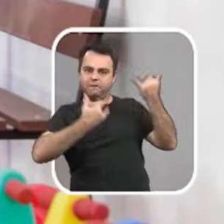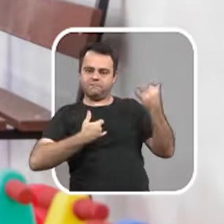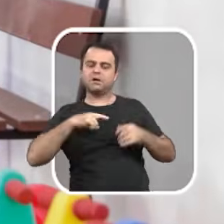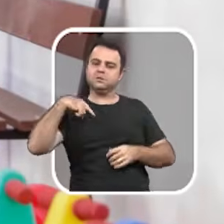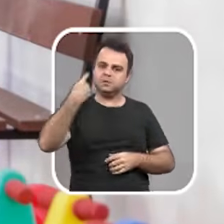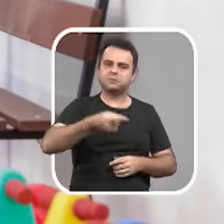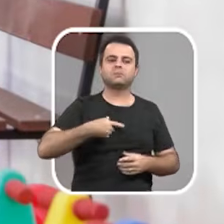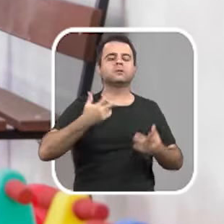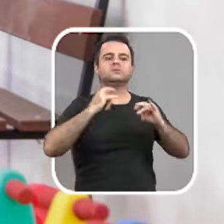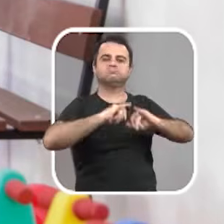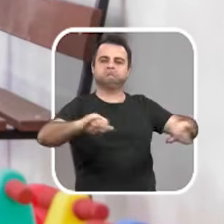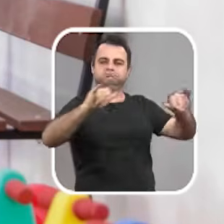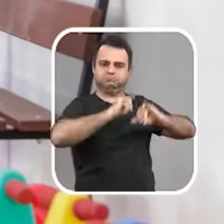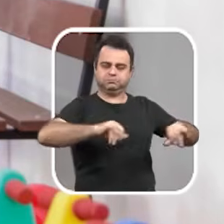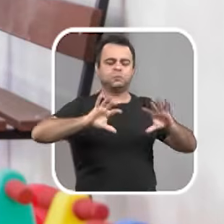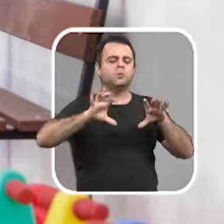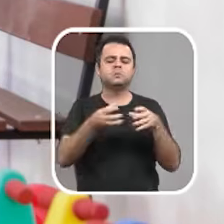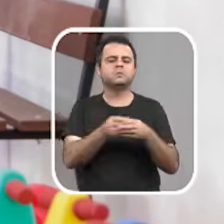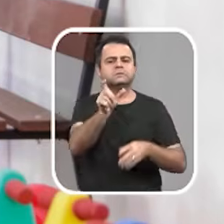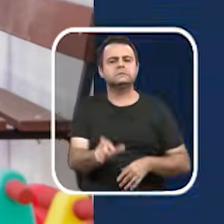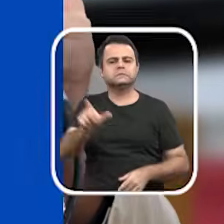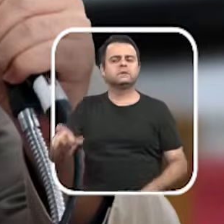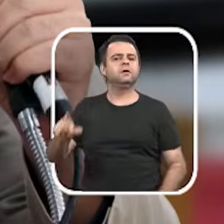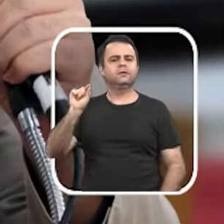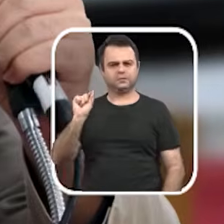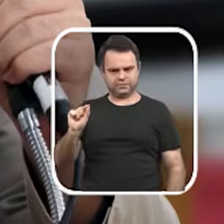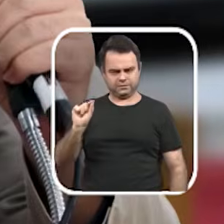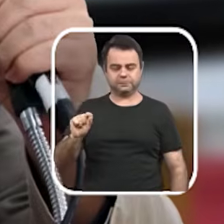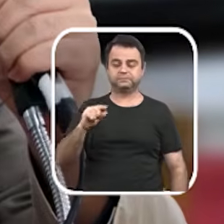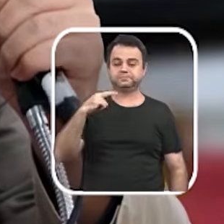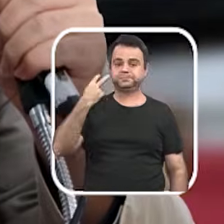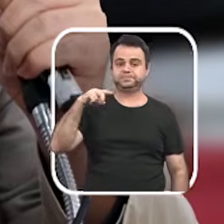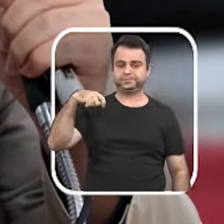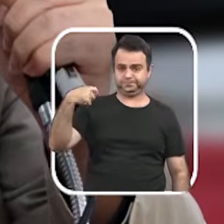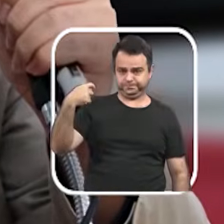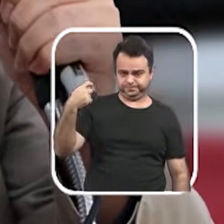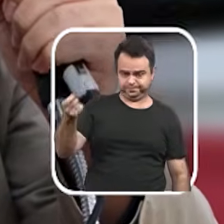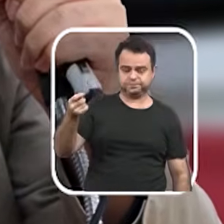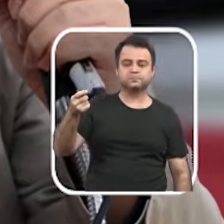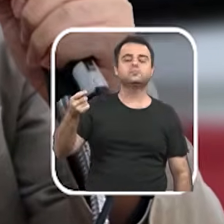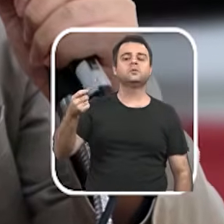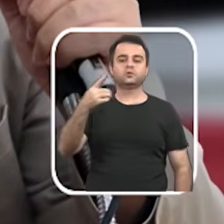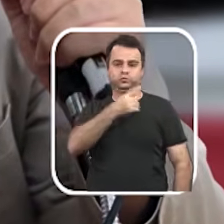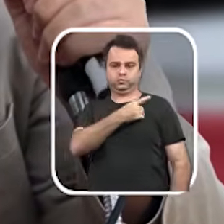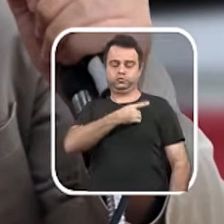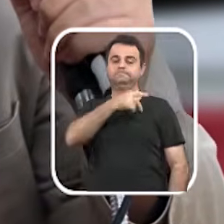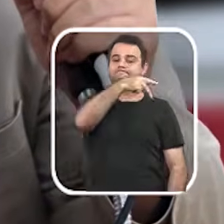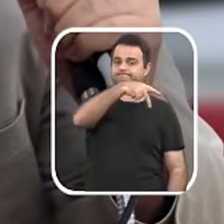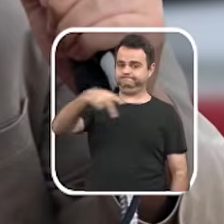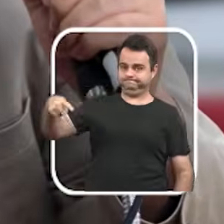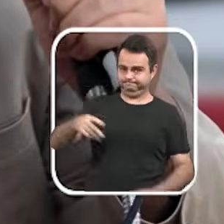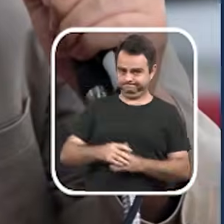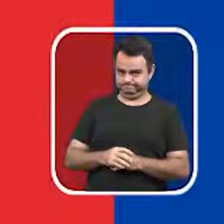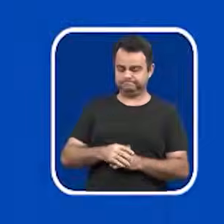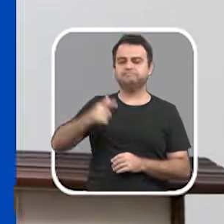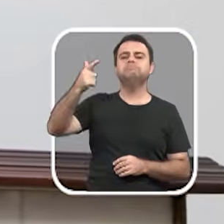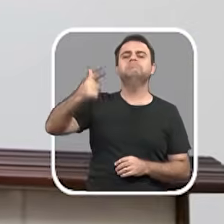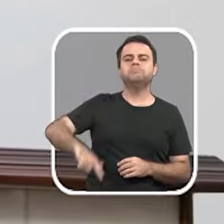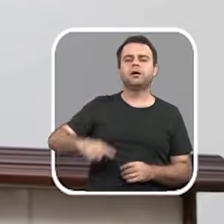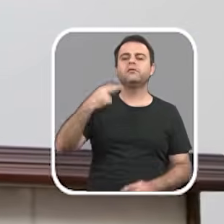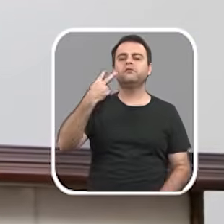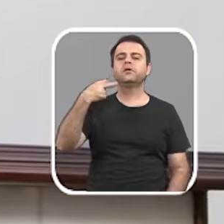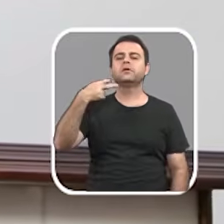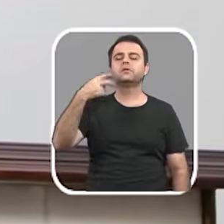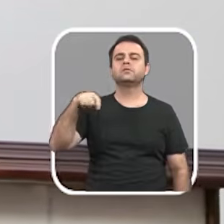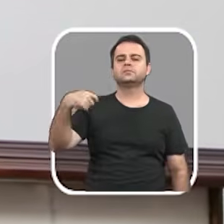A comissão tem a seguinte formação: o vereador Júlio Donizete, do PSD, é o presidente. Os membros